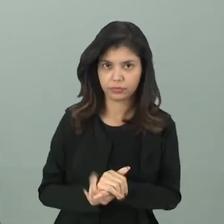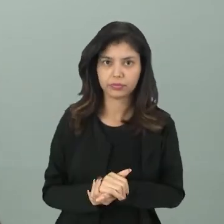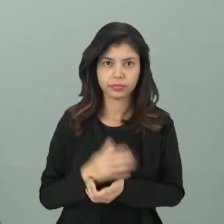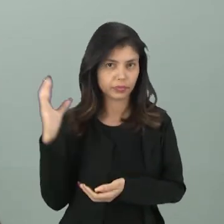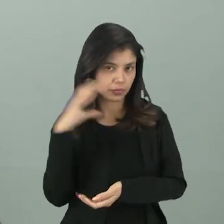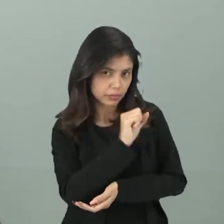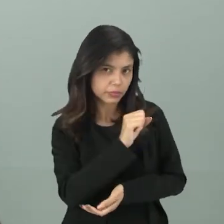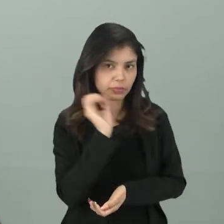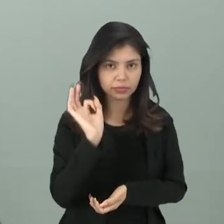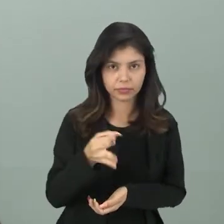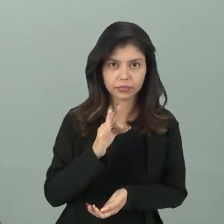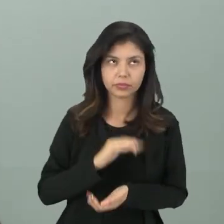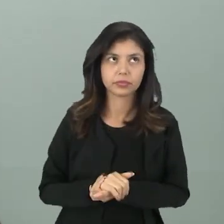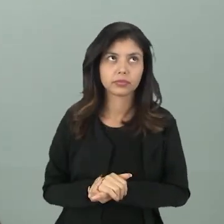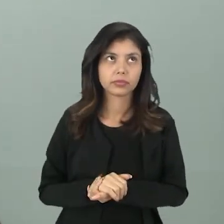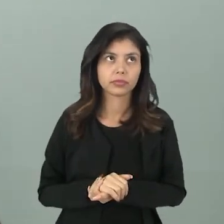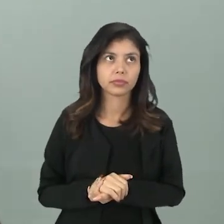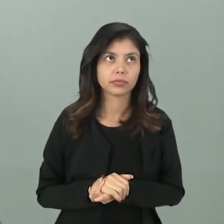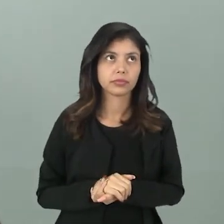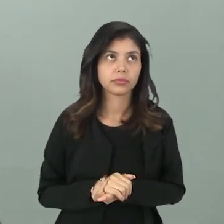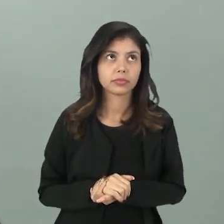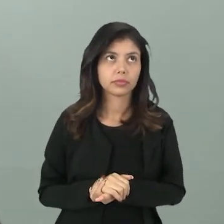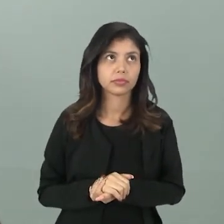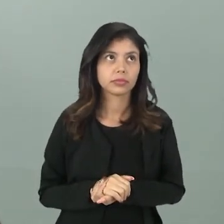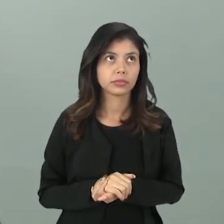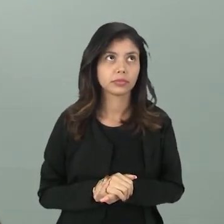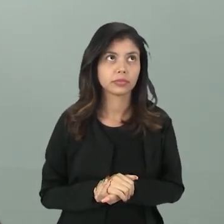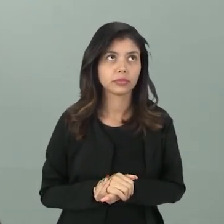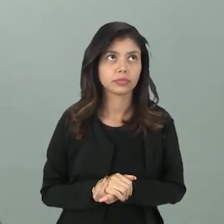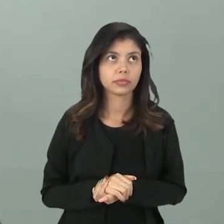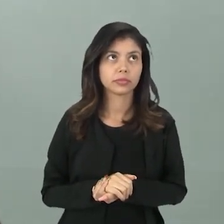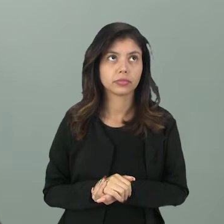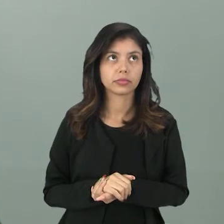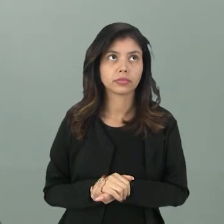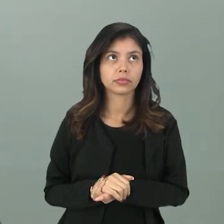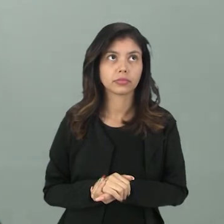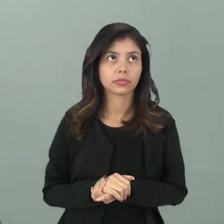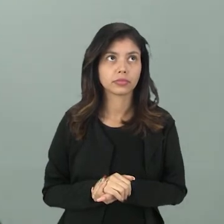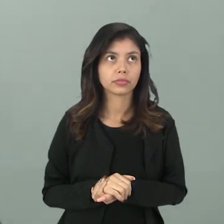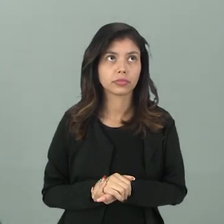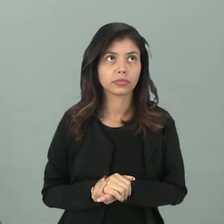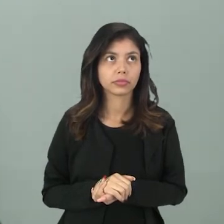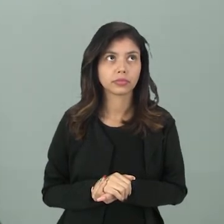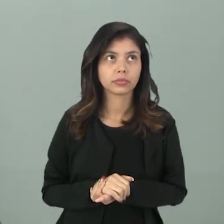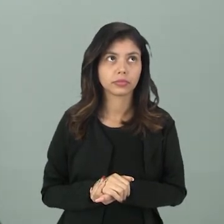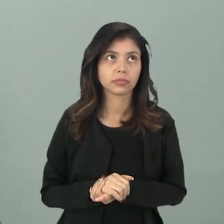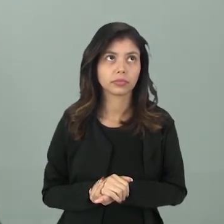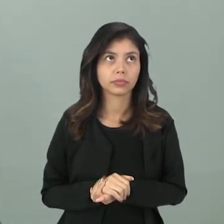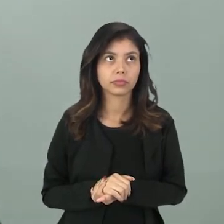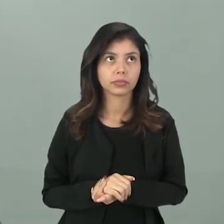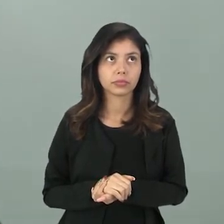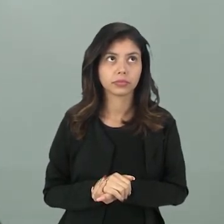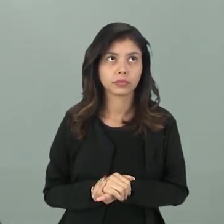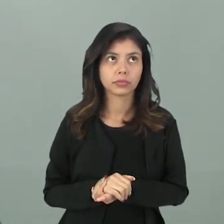ser bem rápido, certo? Então, vamos lá. Qual a quantidade de votos que